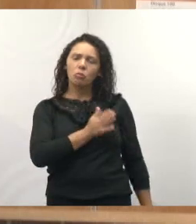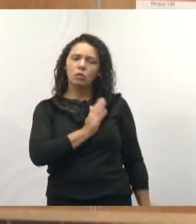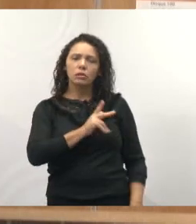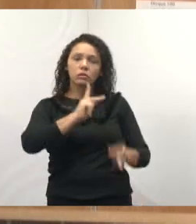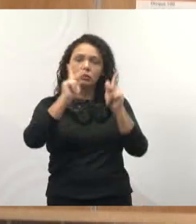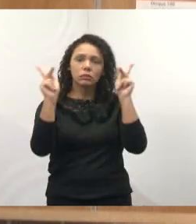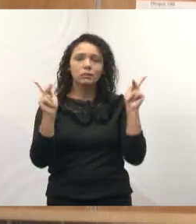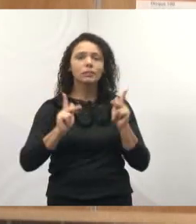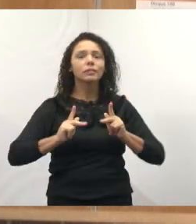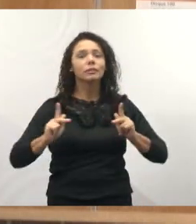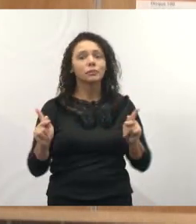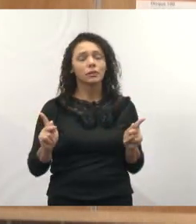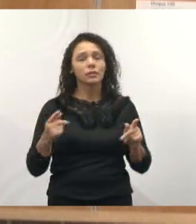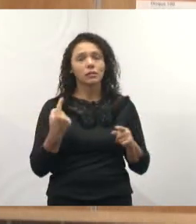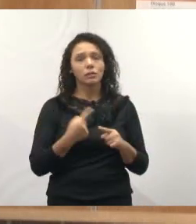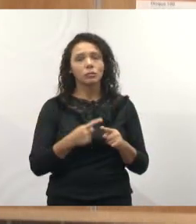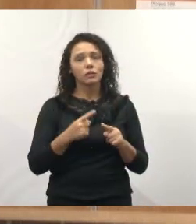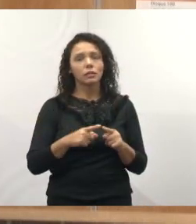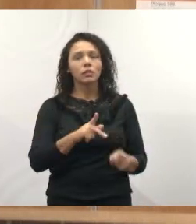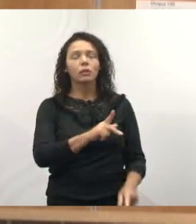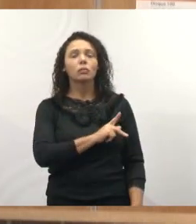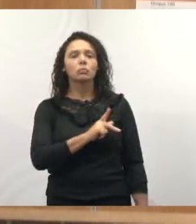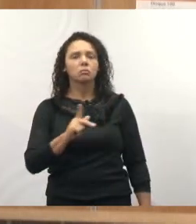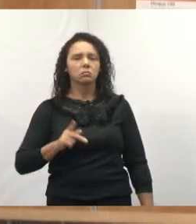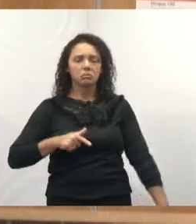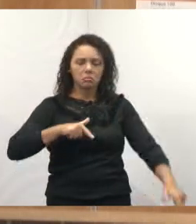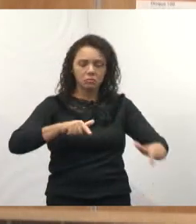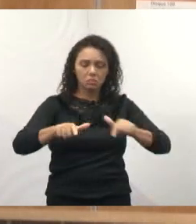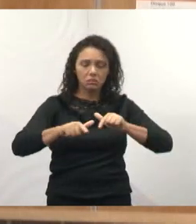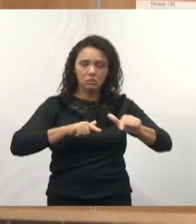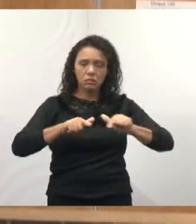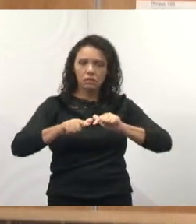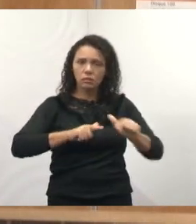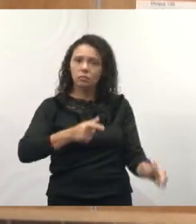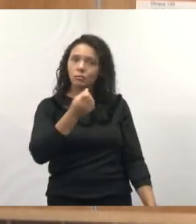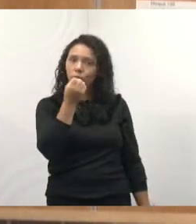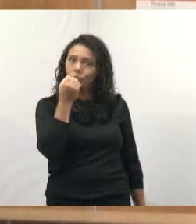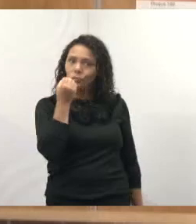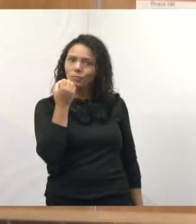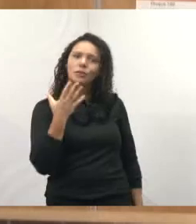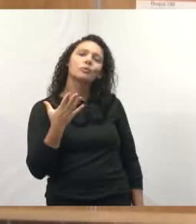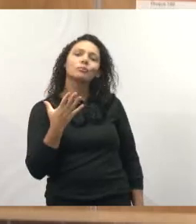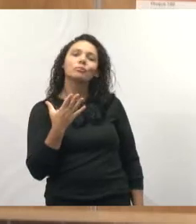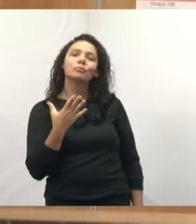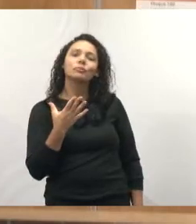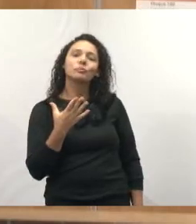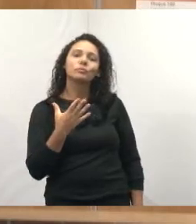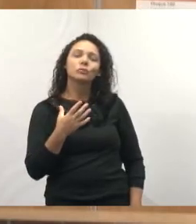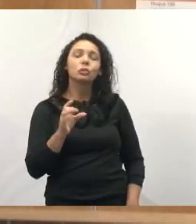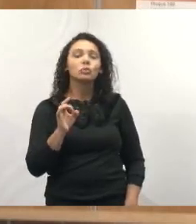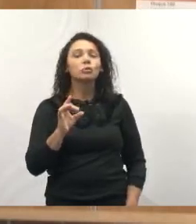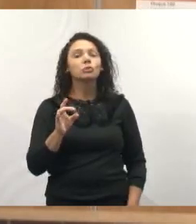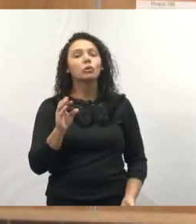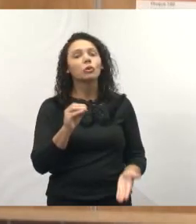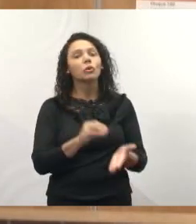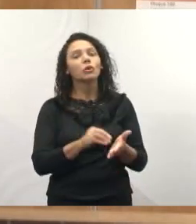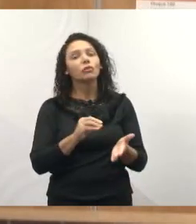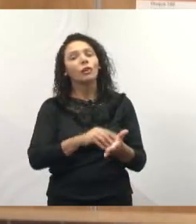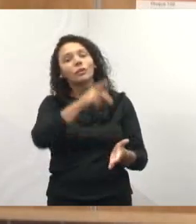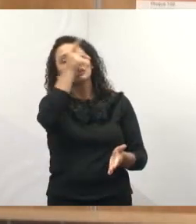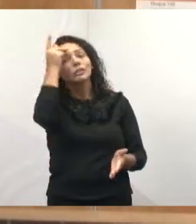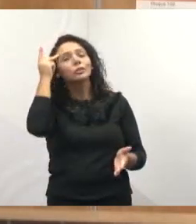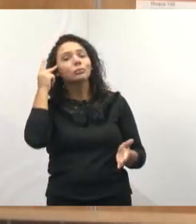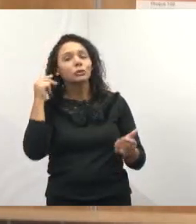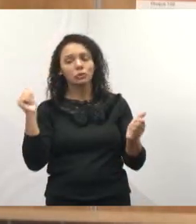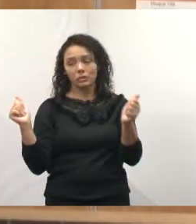porque vem fazendo a dinâmica de um bom trabalho. Só falta um pouquinho as cabeças pensantes que ficam ao redor do